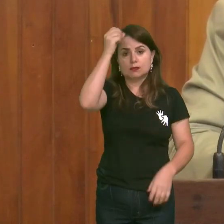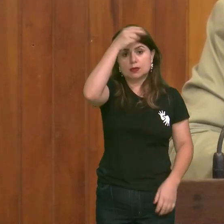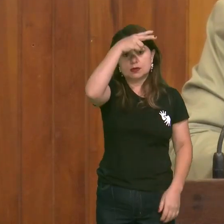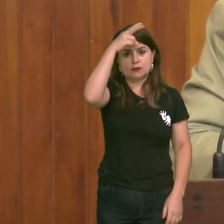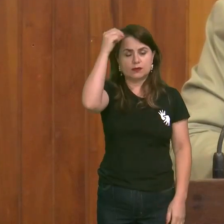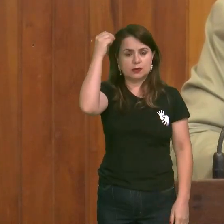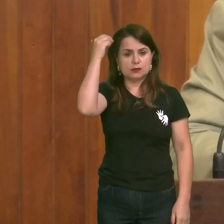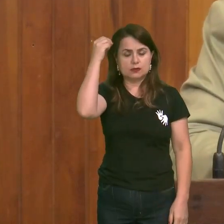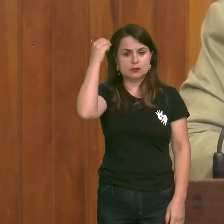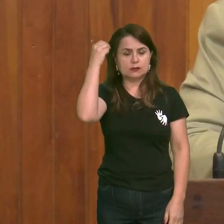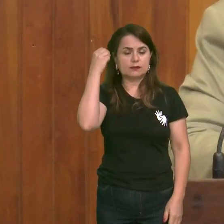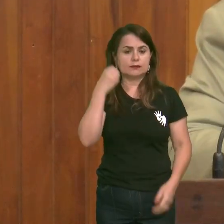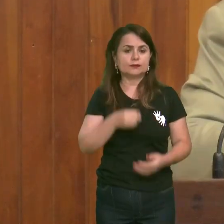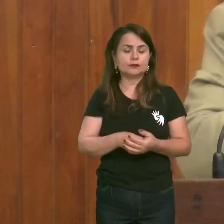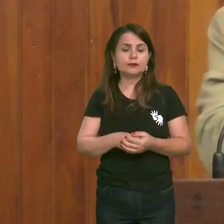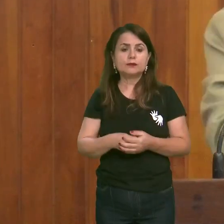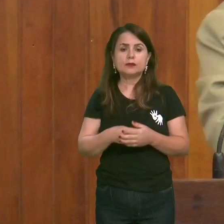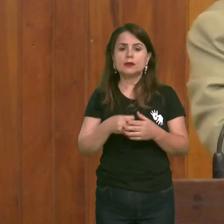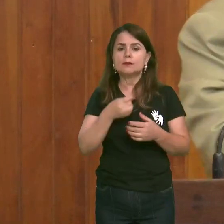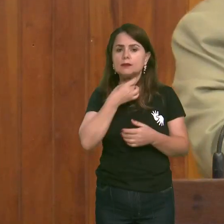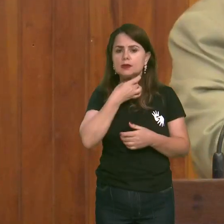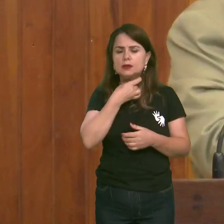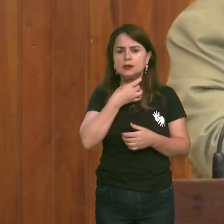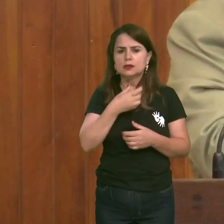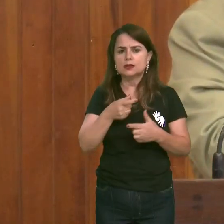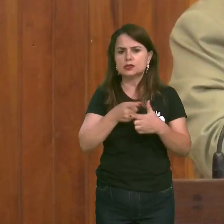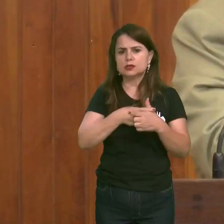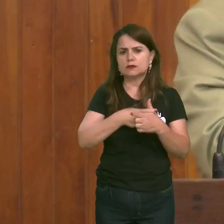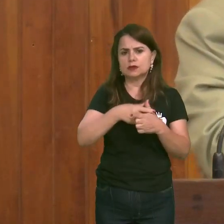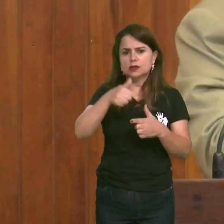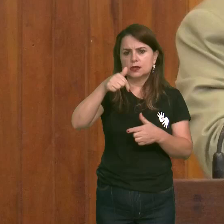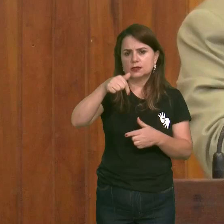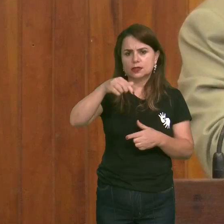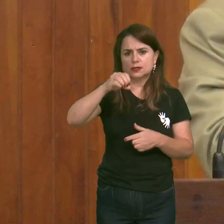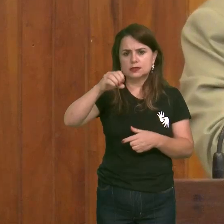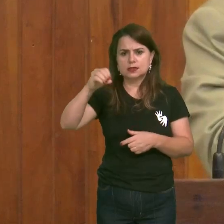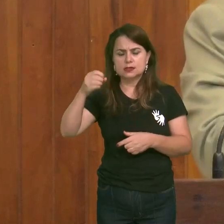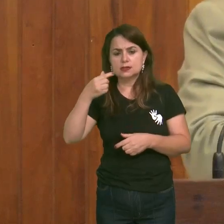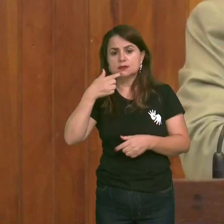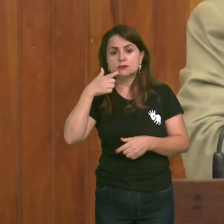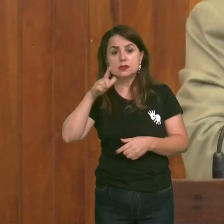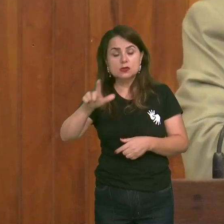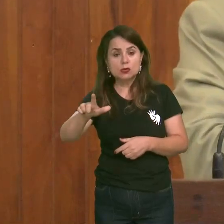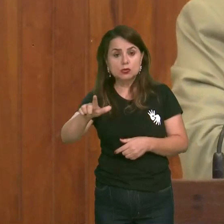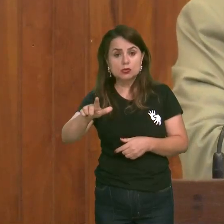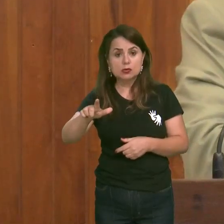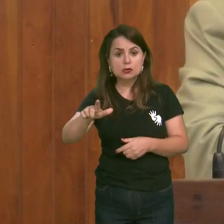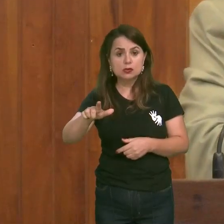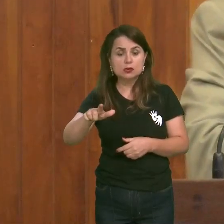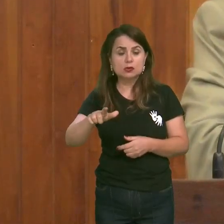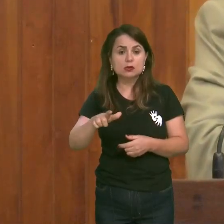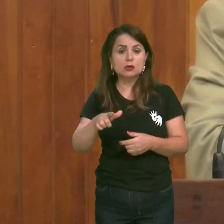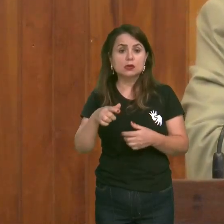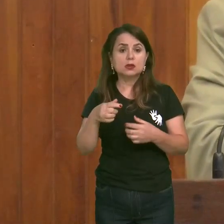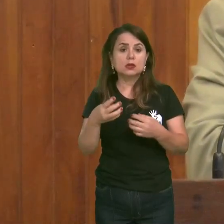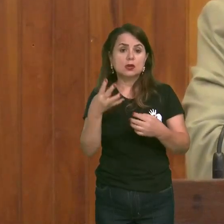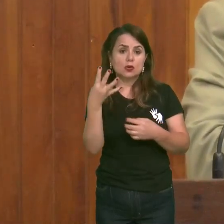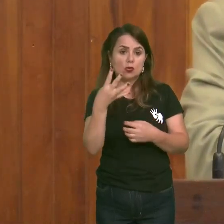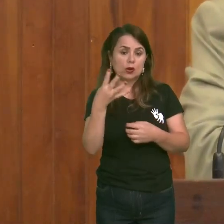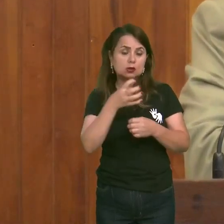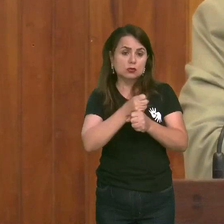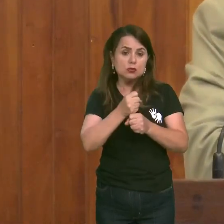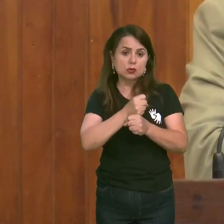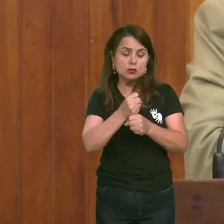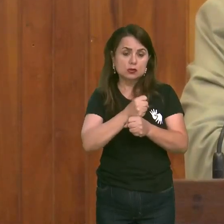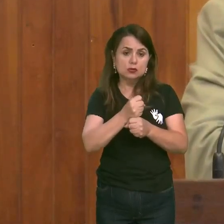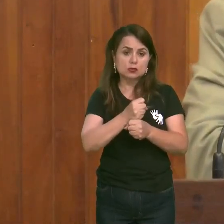de 700 milhões então 17 18 19 em quatro anos o